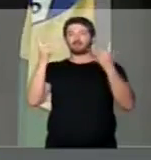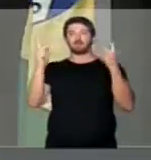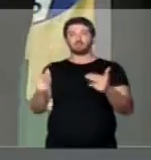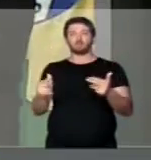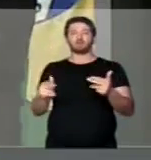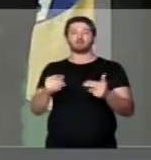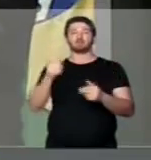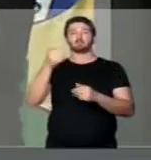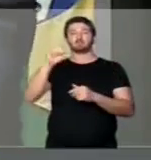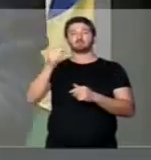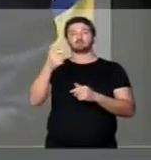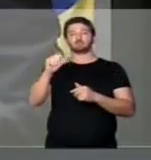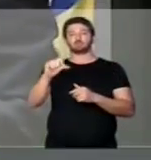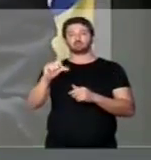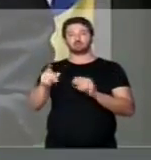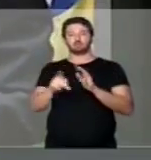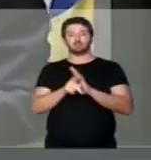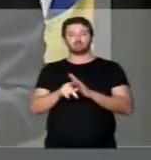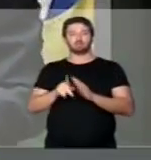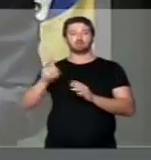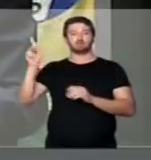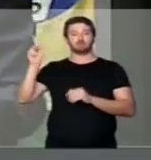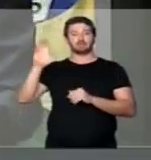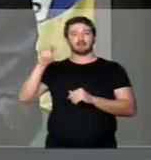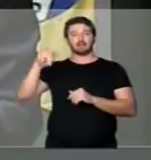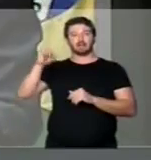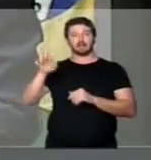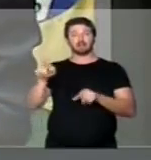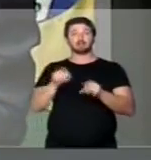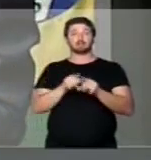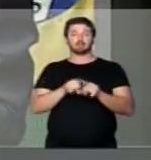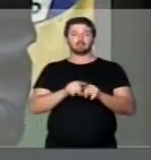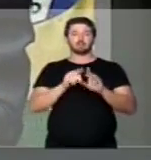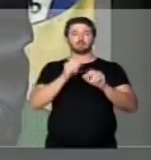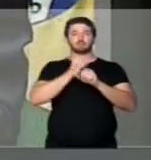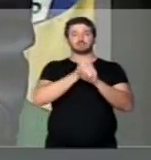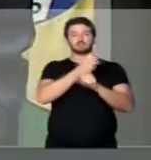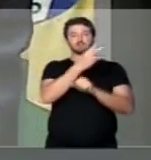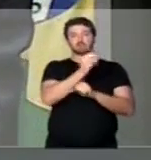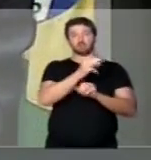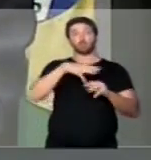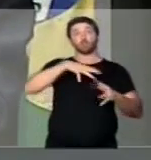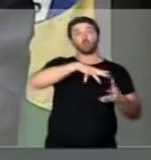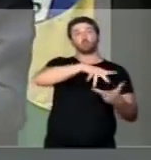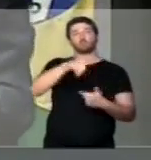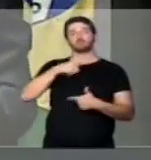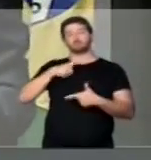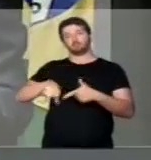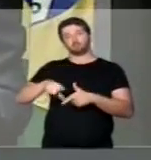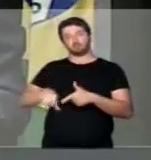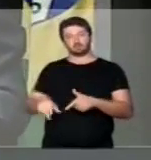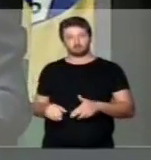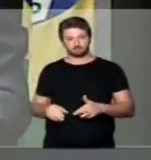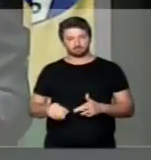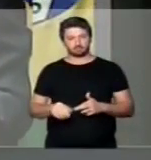de 29 do crack e de 30, da década de 30, que o mundo inteiro enfrentou.